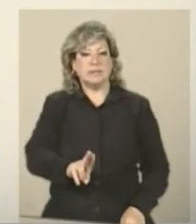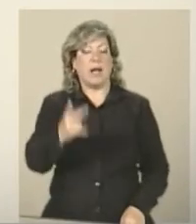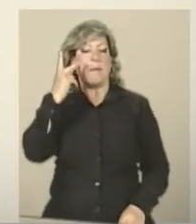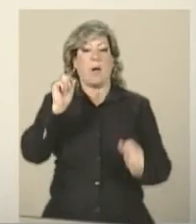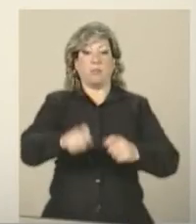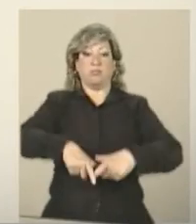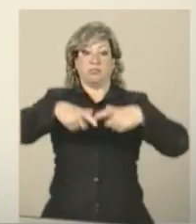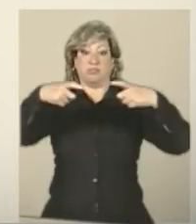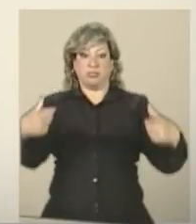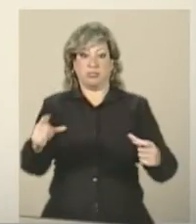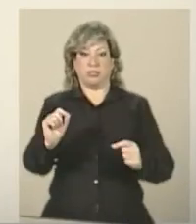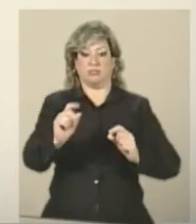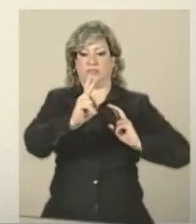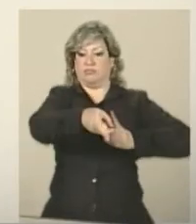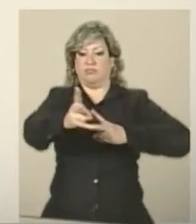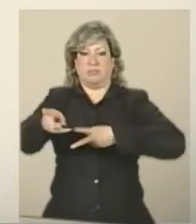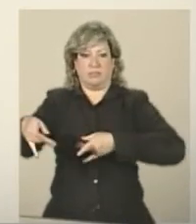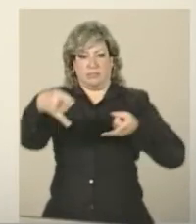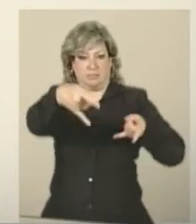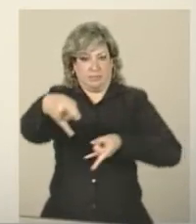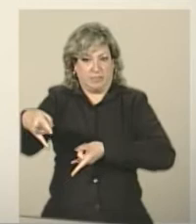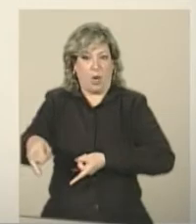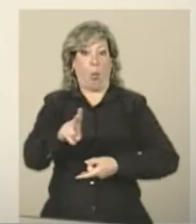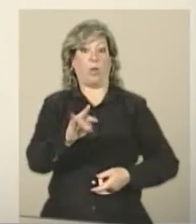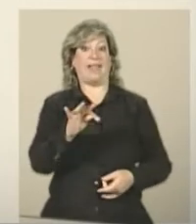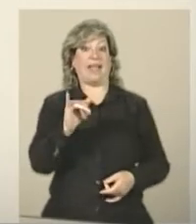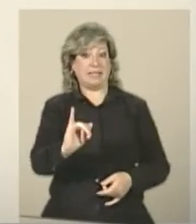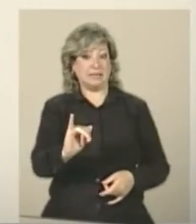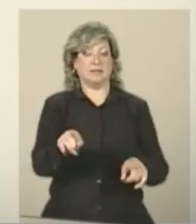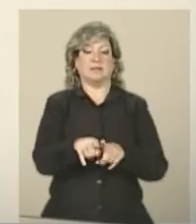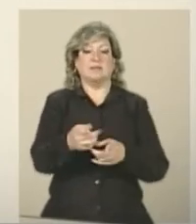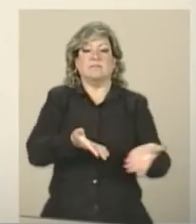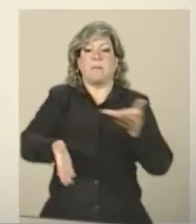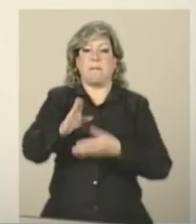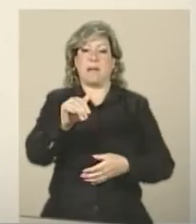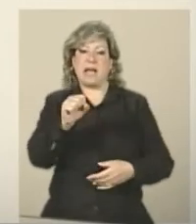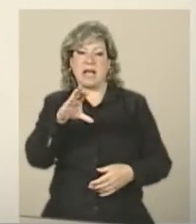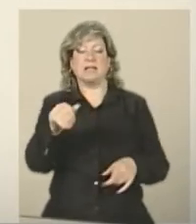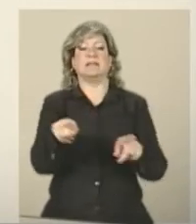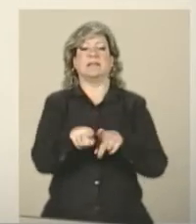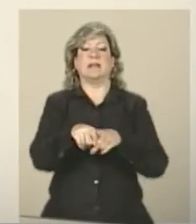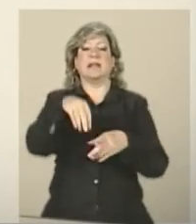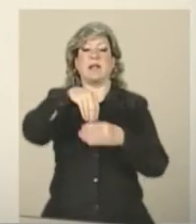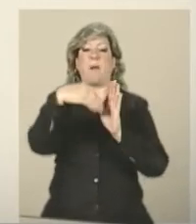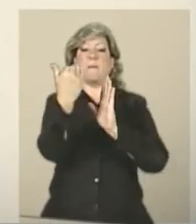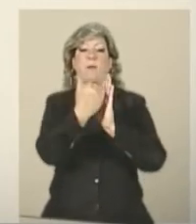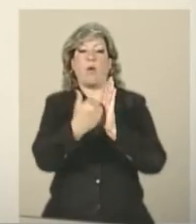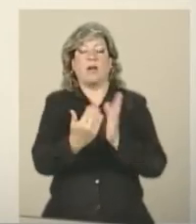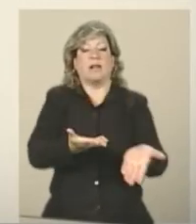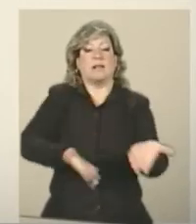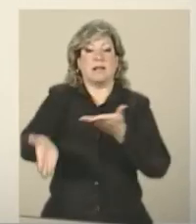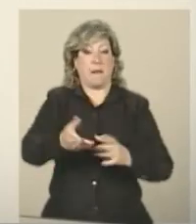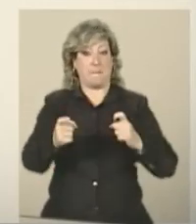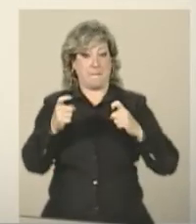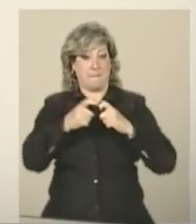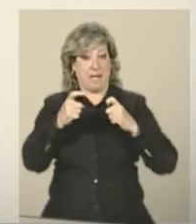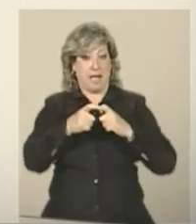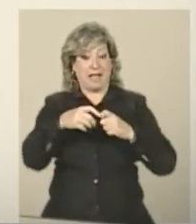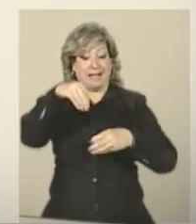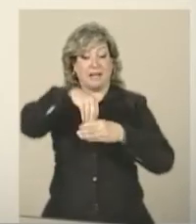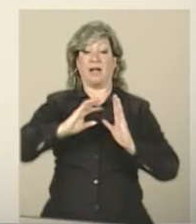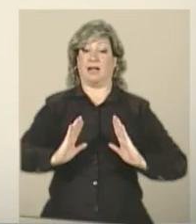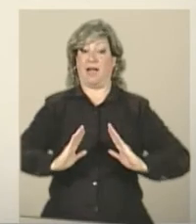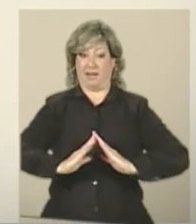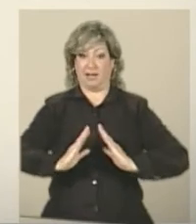para ampliação de leitos de UTI para os serviços de atenção básica e no programa de atendimento médico